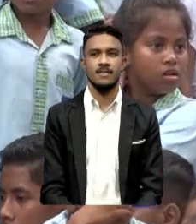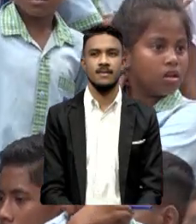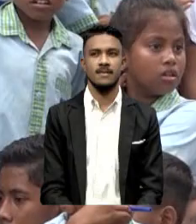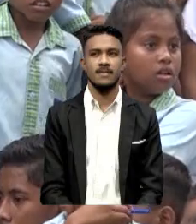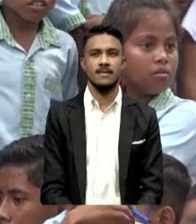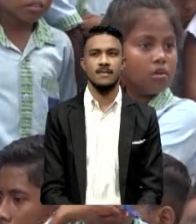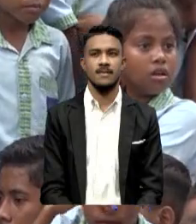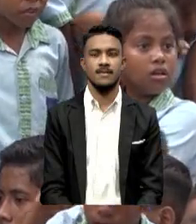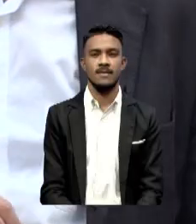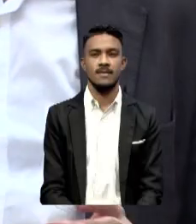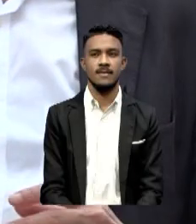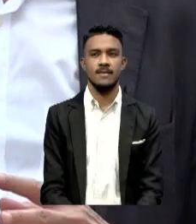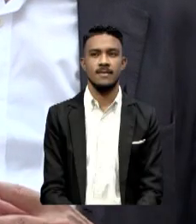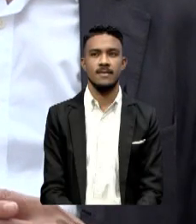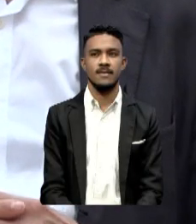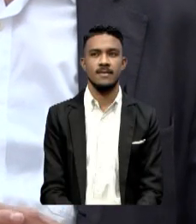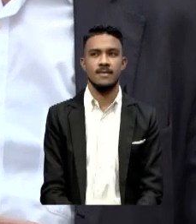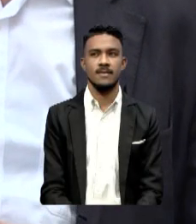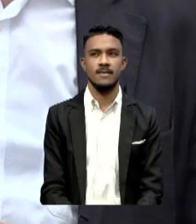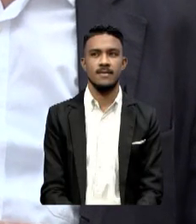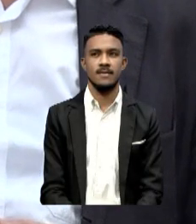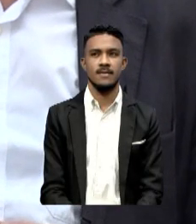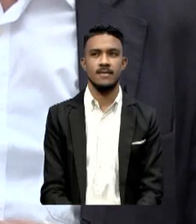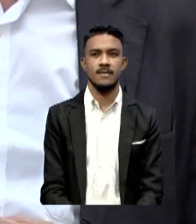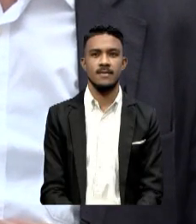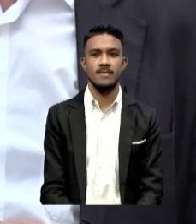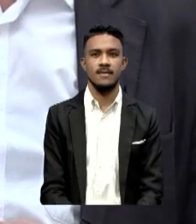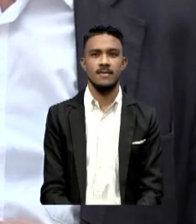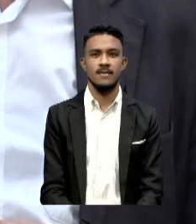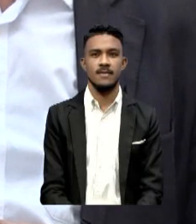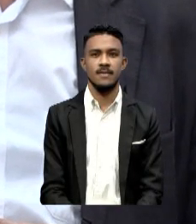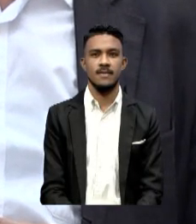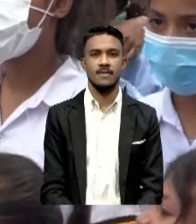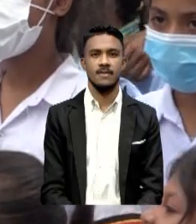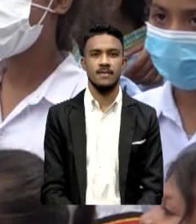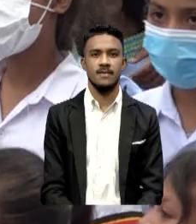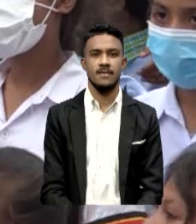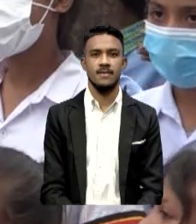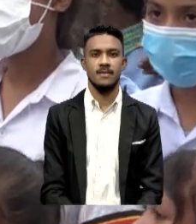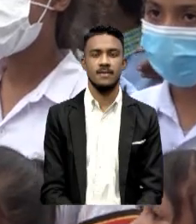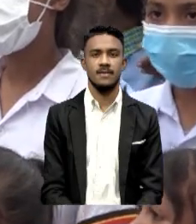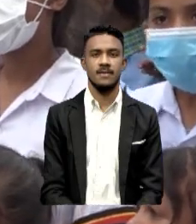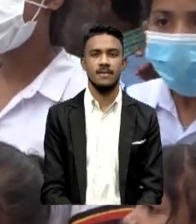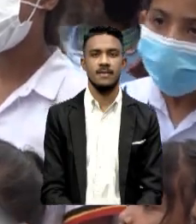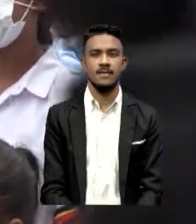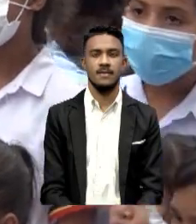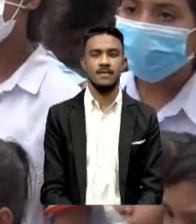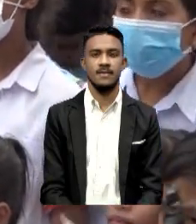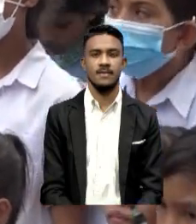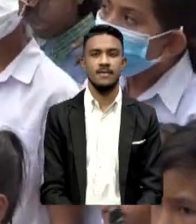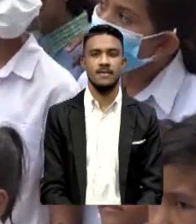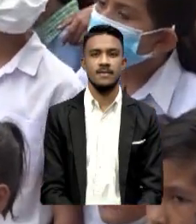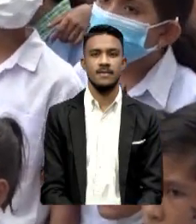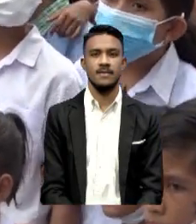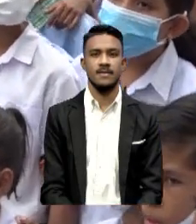a cultivar uma coisa que se perdeu, uma coisa que não se nota,